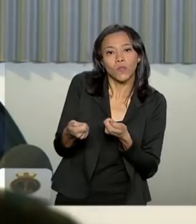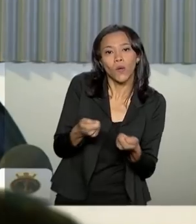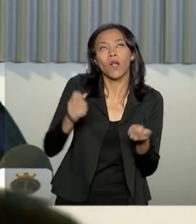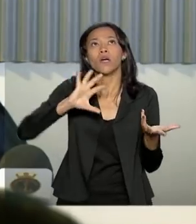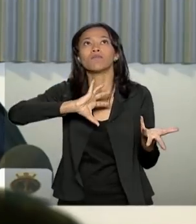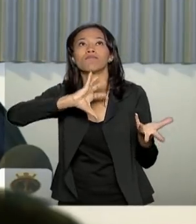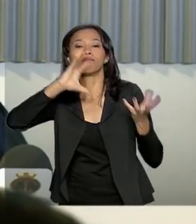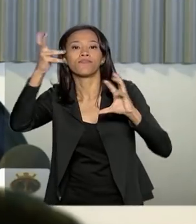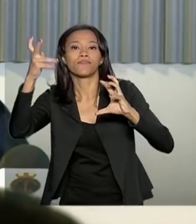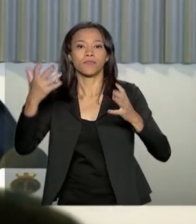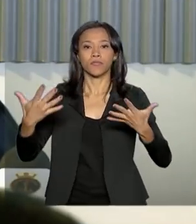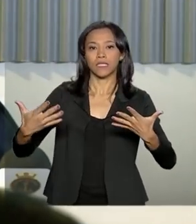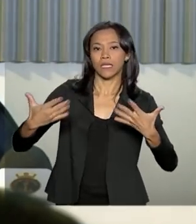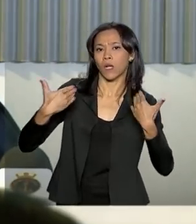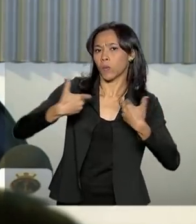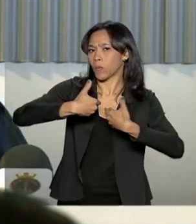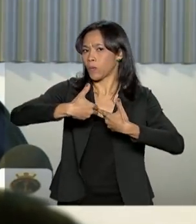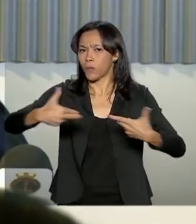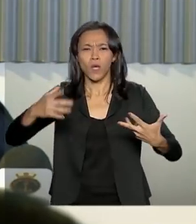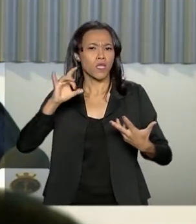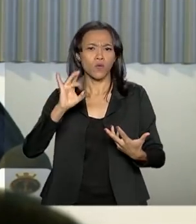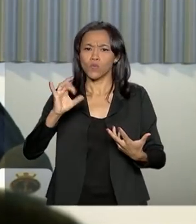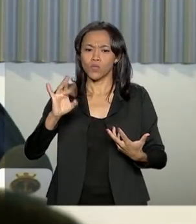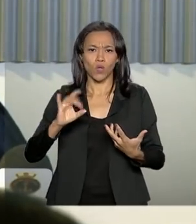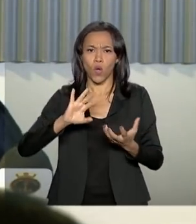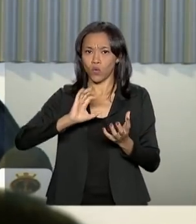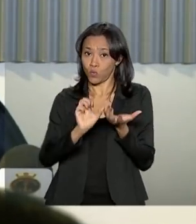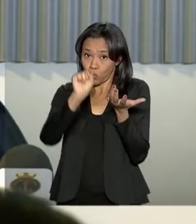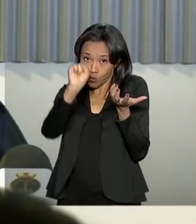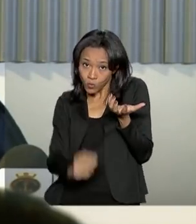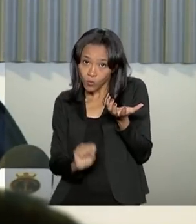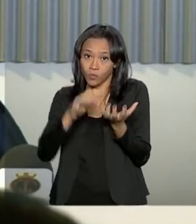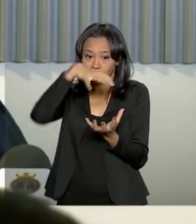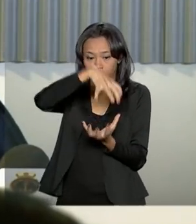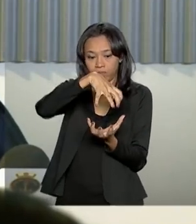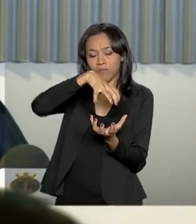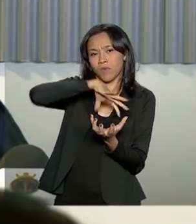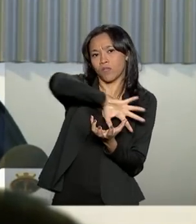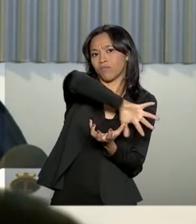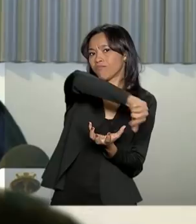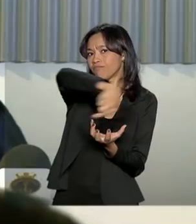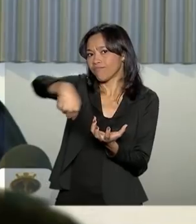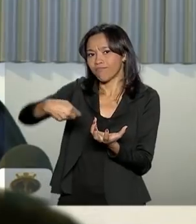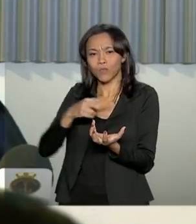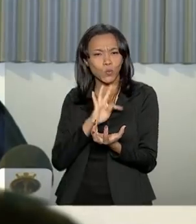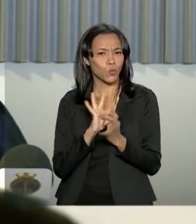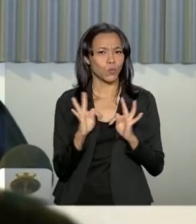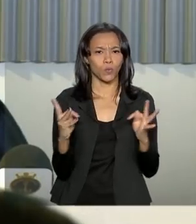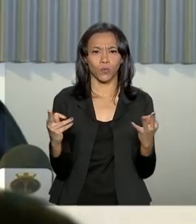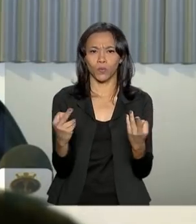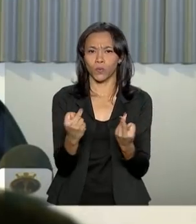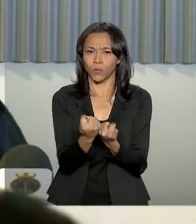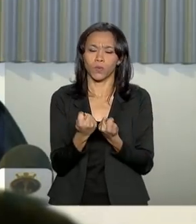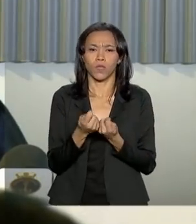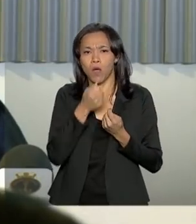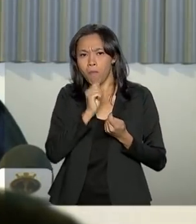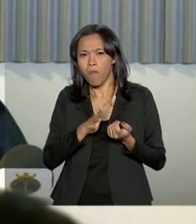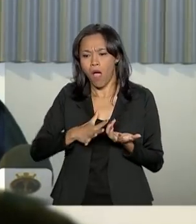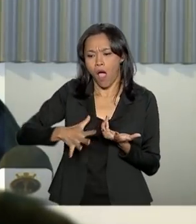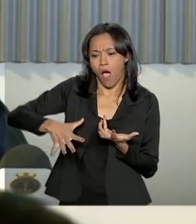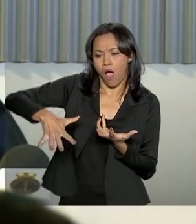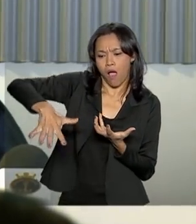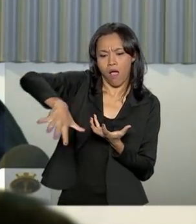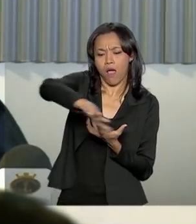nosso planeta, não só do hemisfério norte, do hemisfério sul, como do nosso planeta. Toda a parte de circulação marítima, etc. e tal,